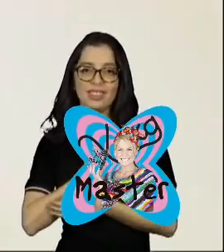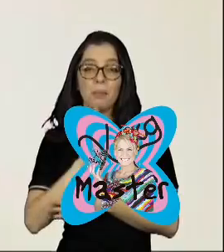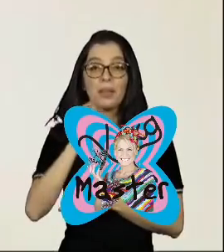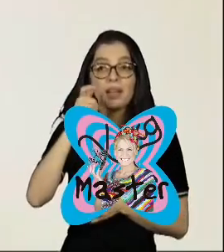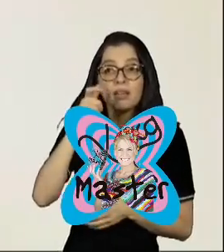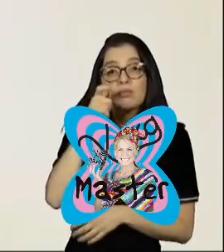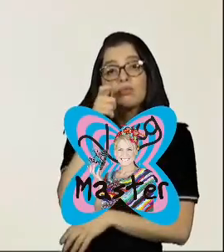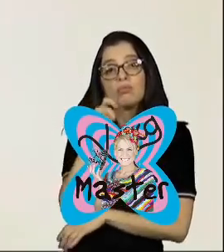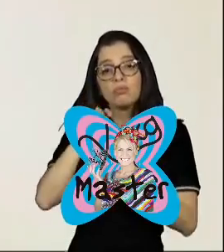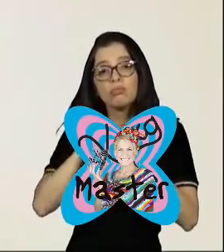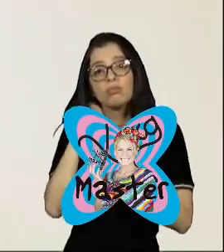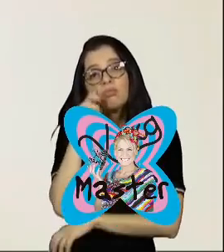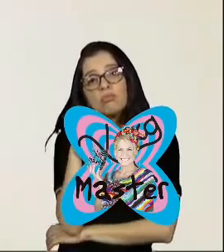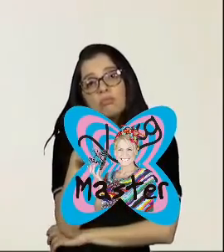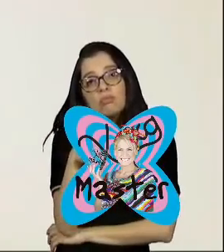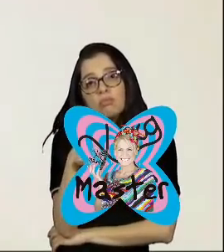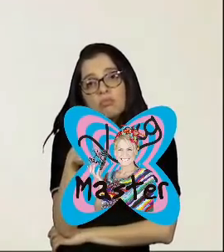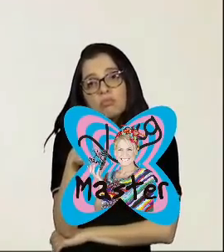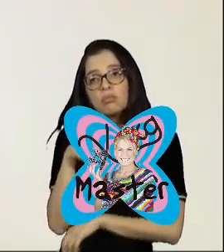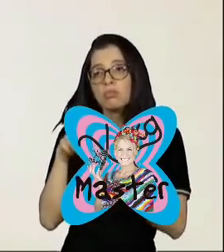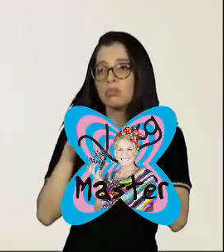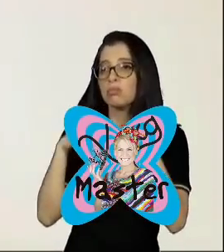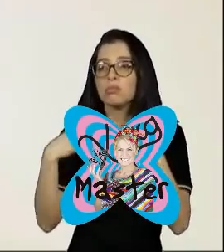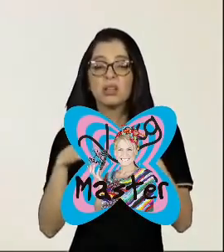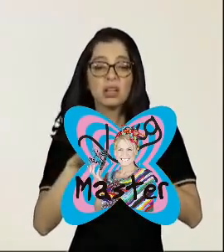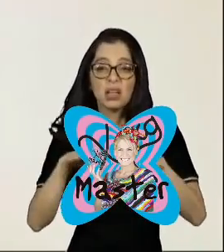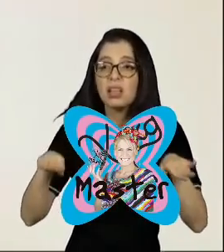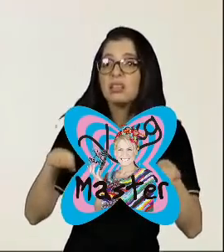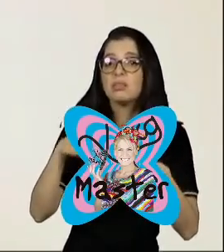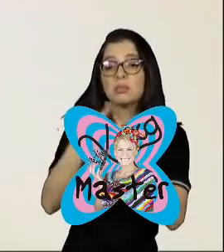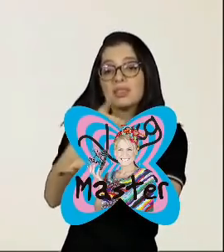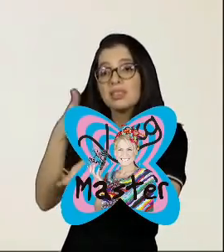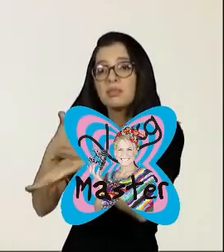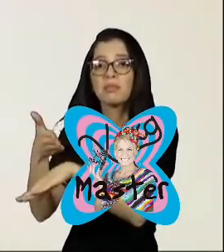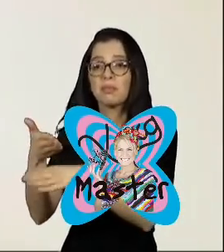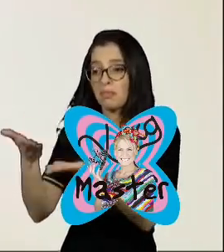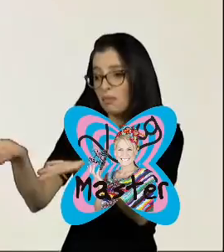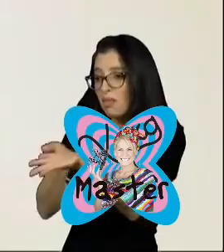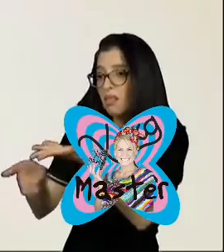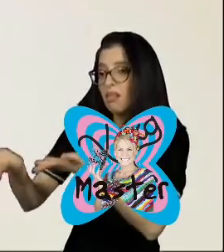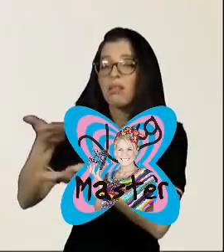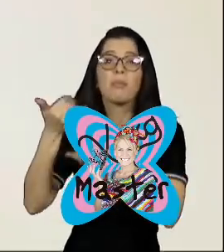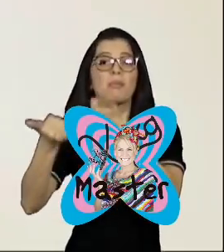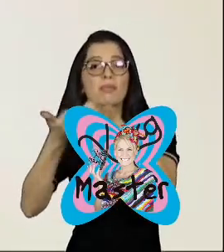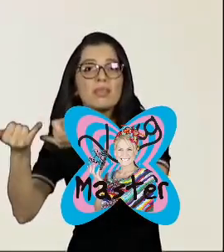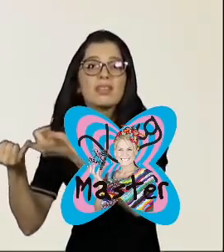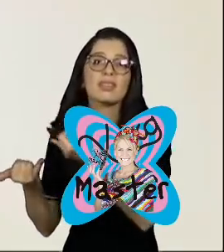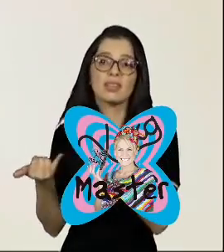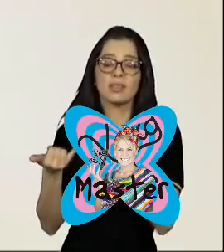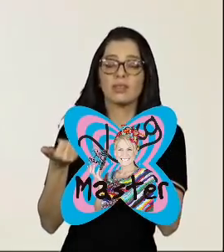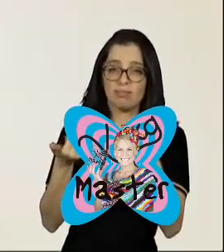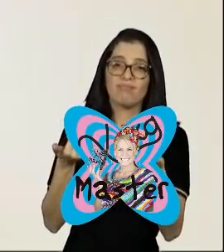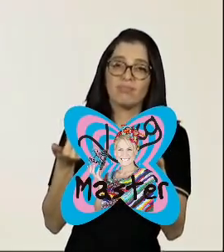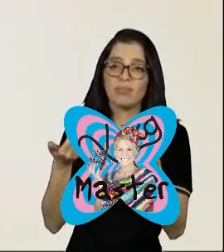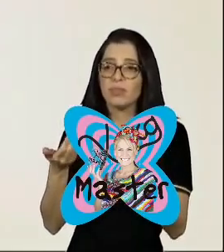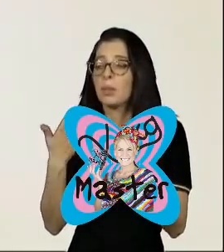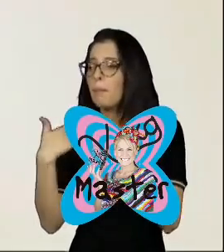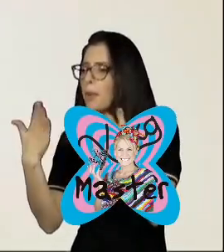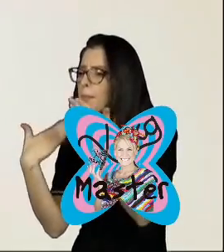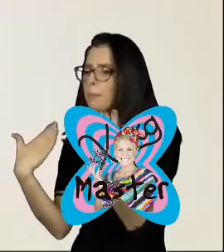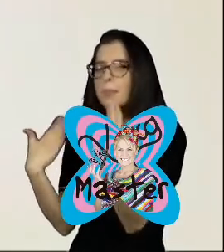a plateia virava-se cenário e tinha as pessoas crianças que estavam ali comigo que eram pessoas que brincavam que faziam parte do cenário também mas que